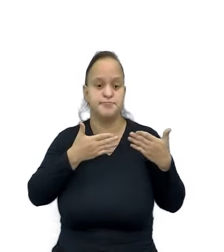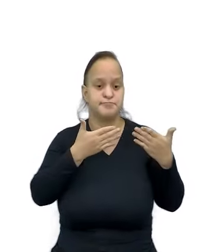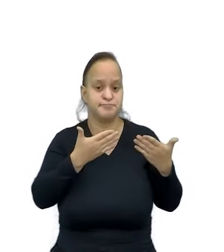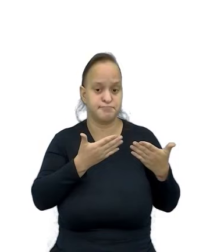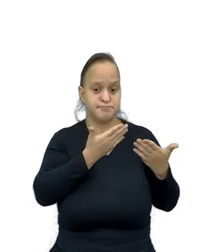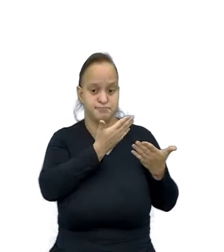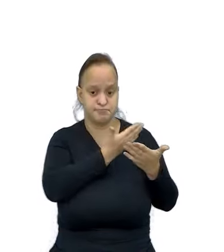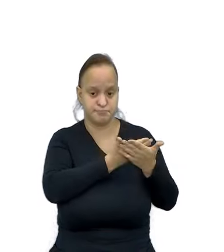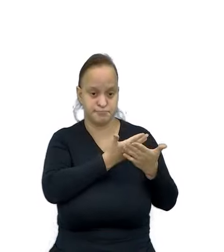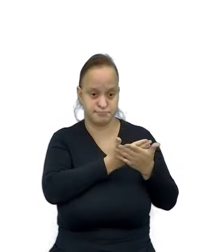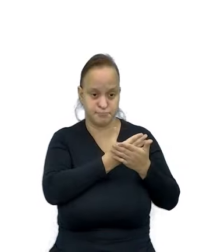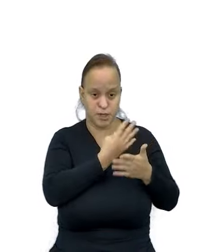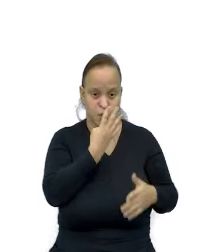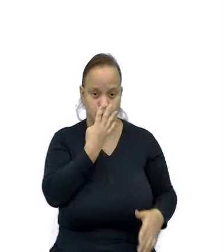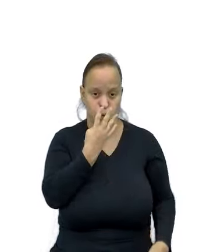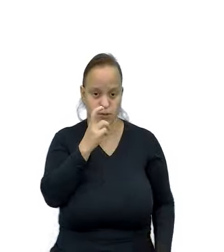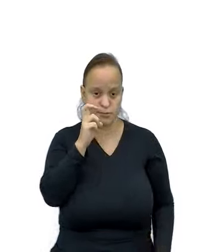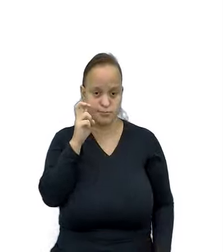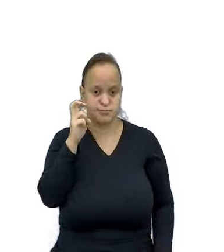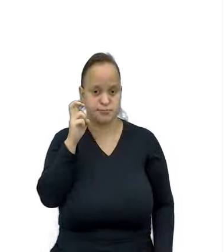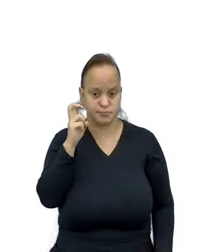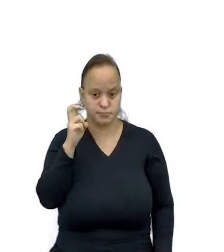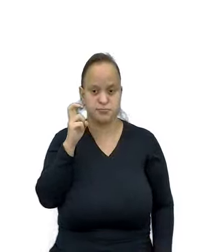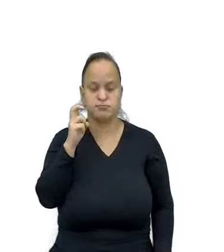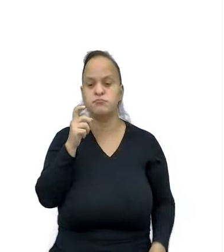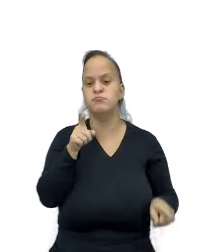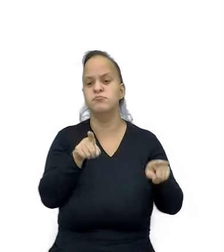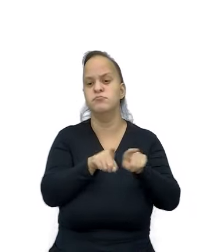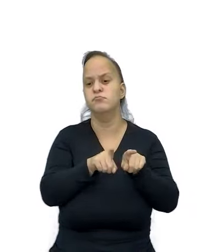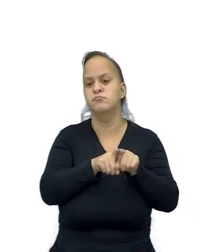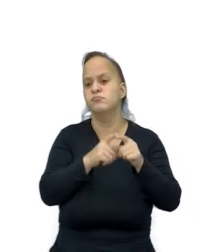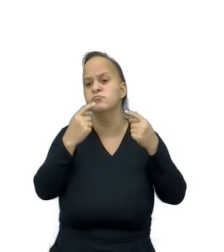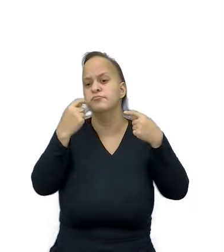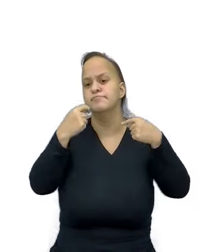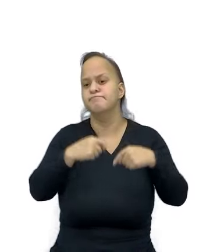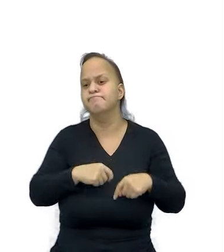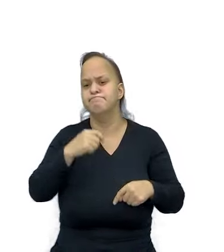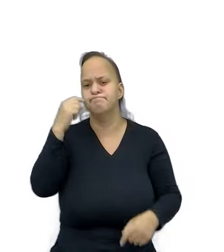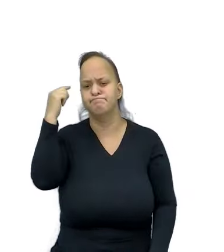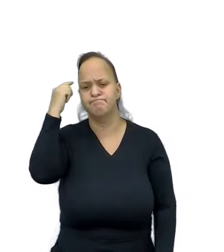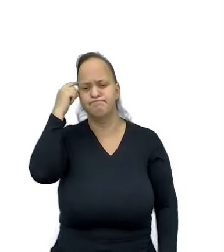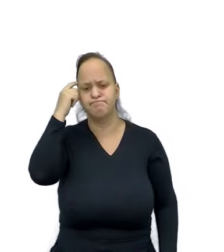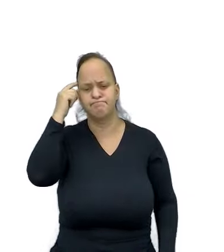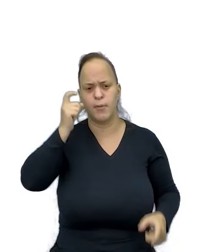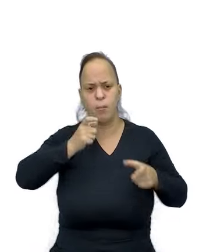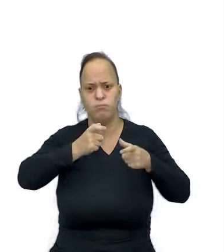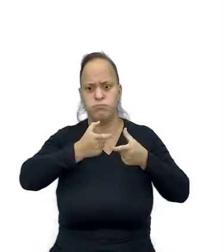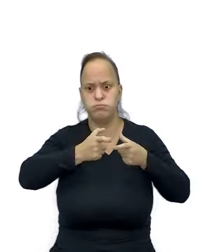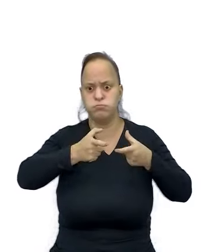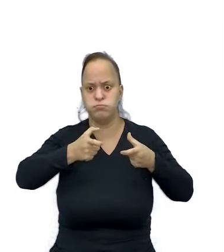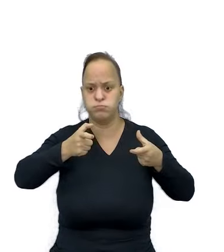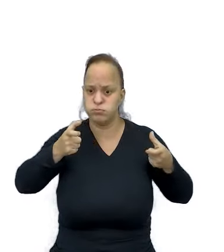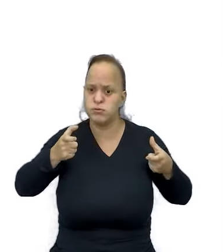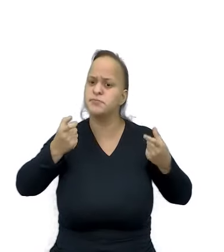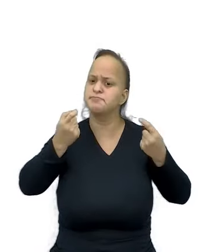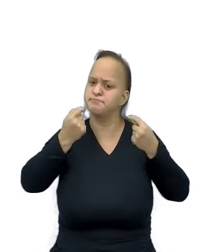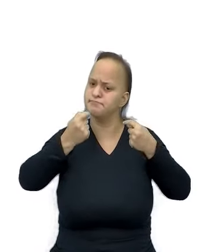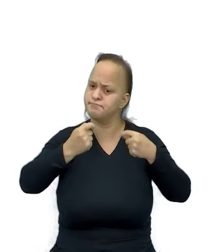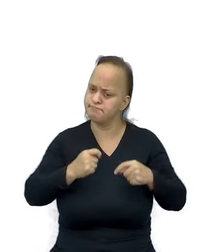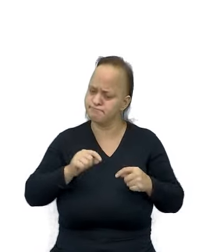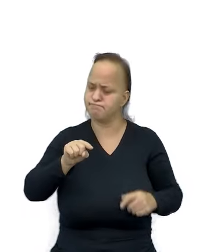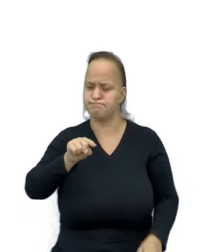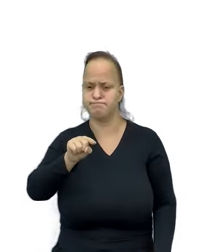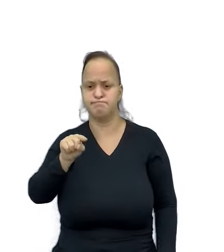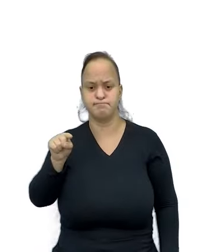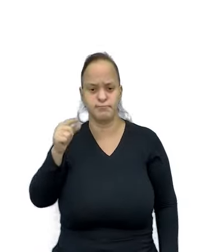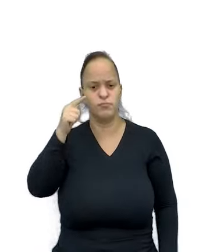aulas 4 e 5, ele também vai poder pensar aí a gente pode ampliar essa aula, né, fazer com que o estudante